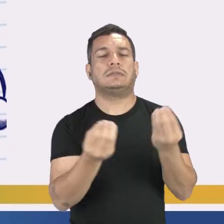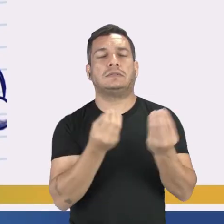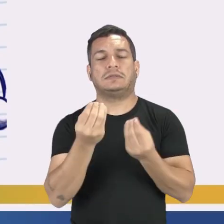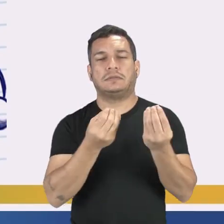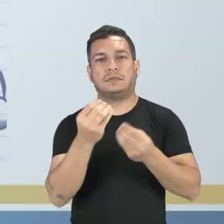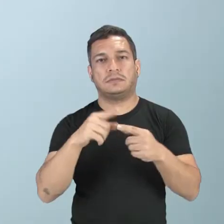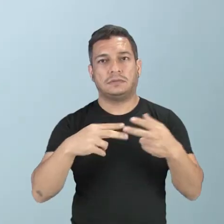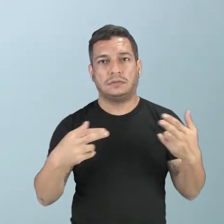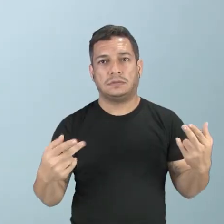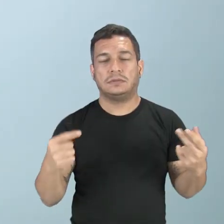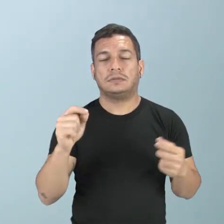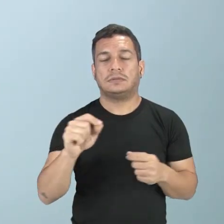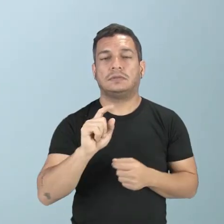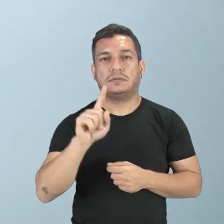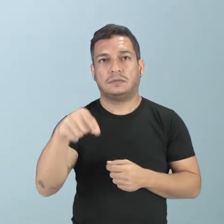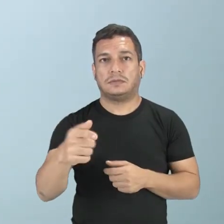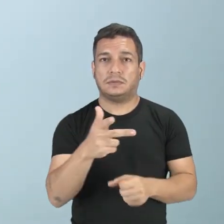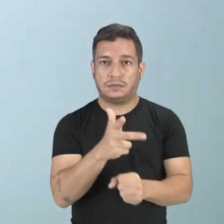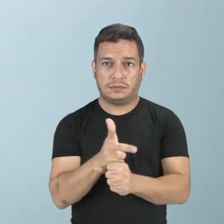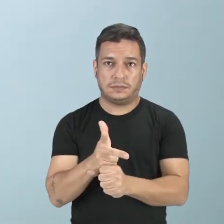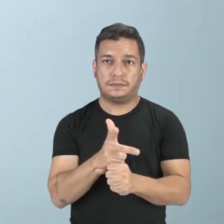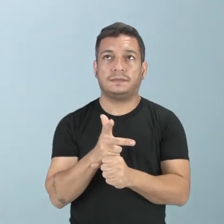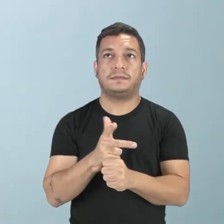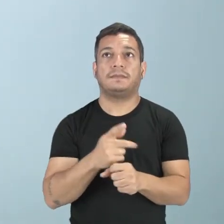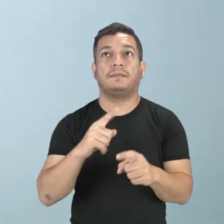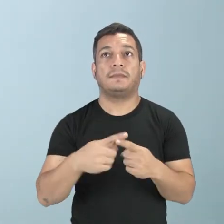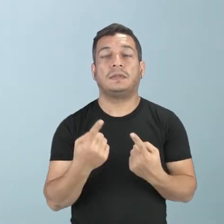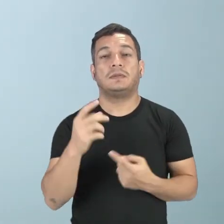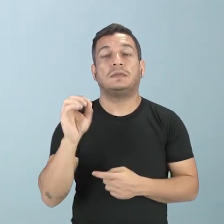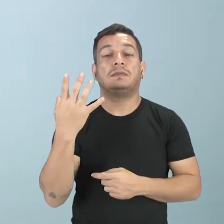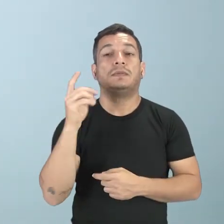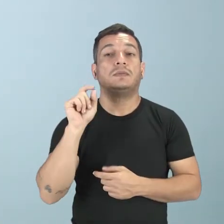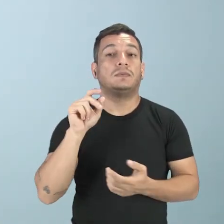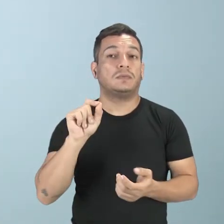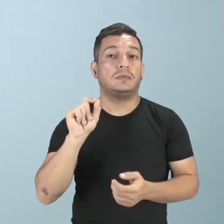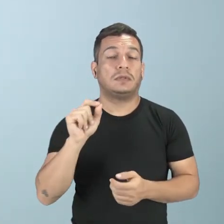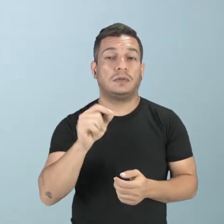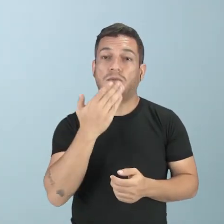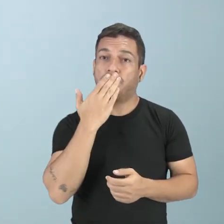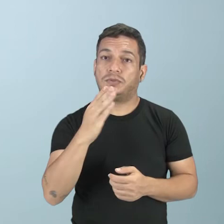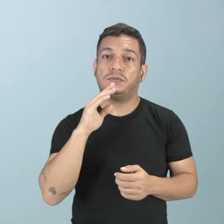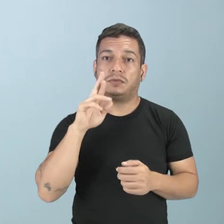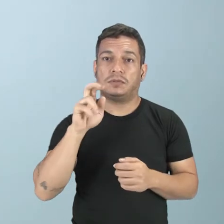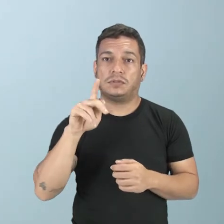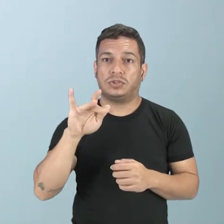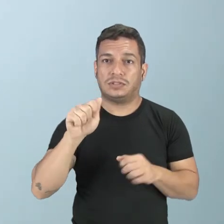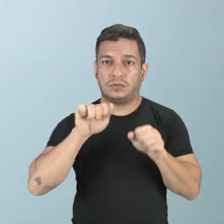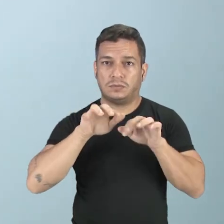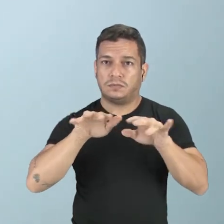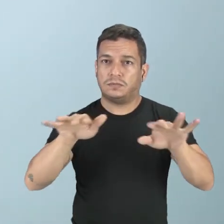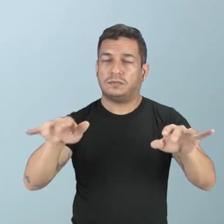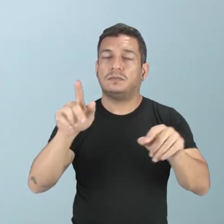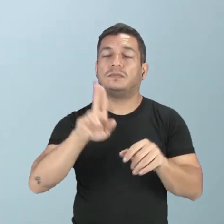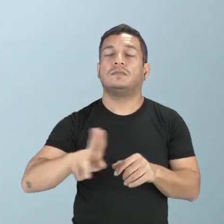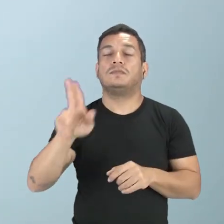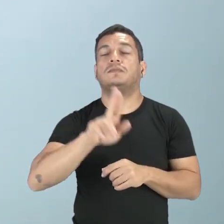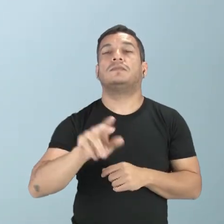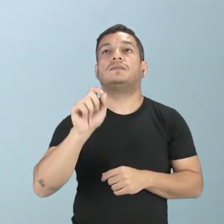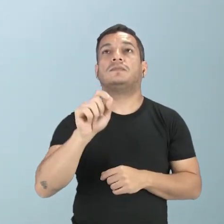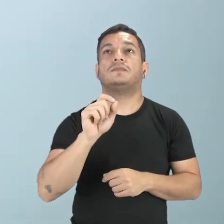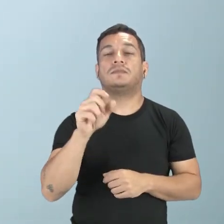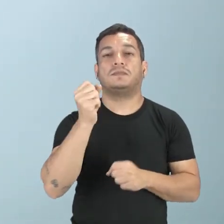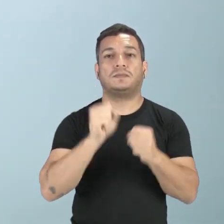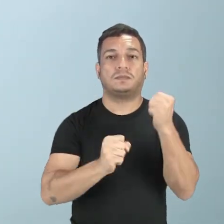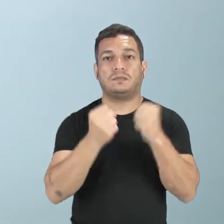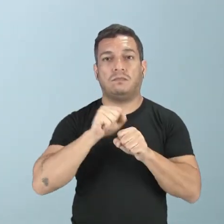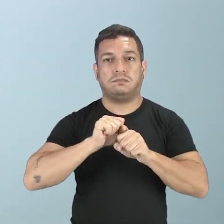É objeto para o próximo vídeo. Mas o fato é que esse tipo de radiação é utilizado nas